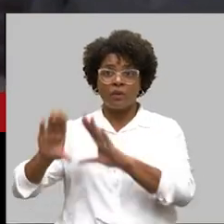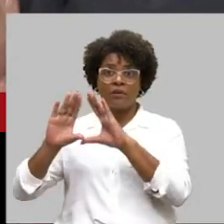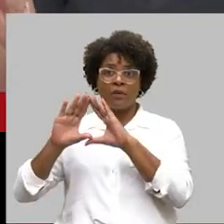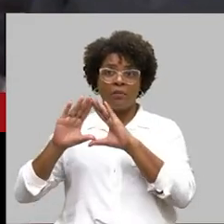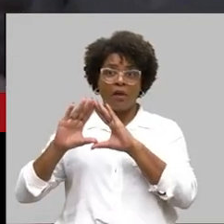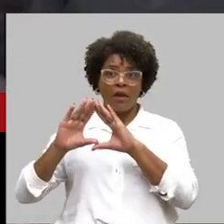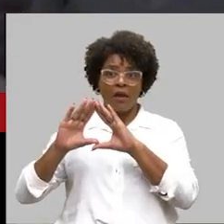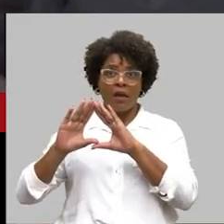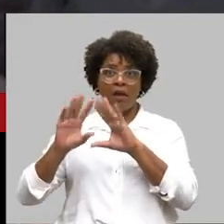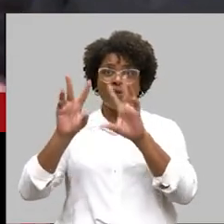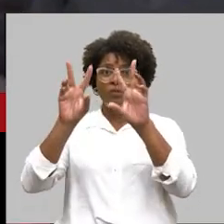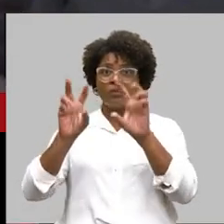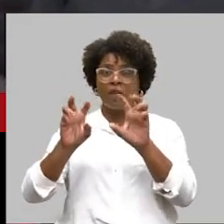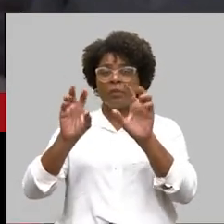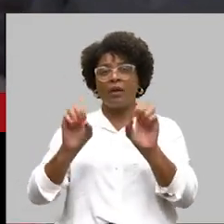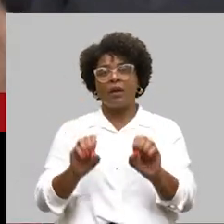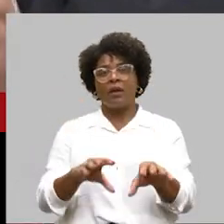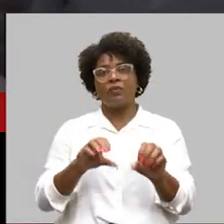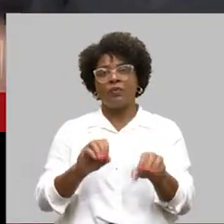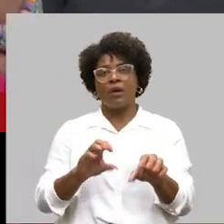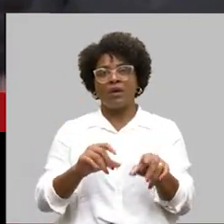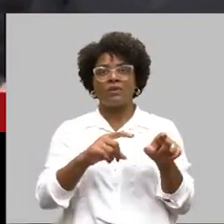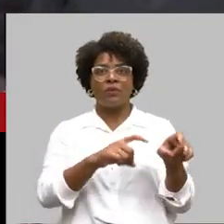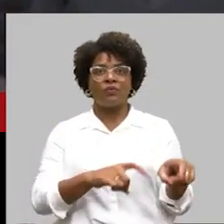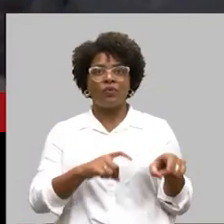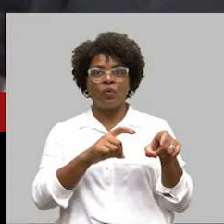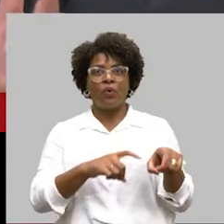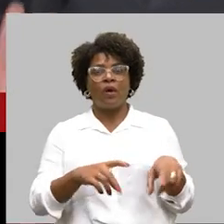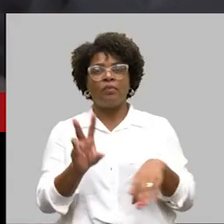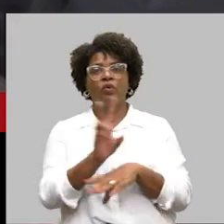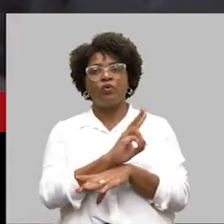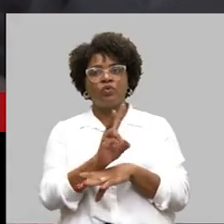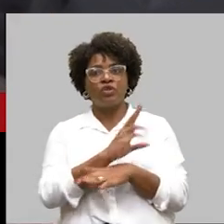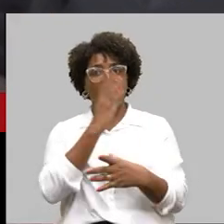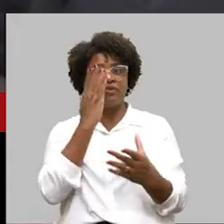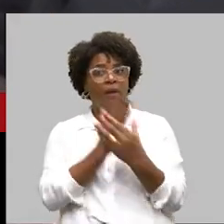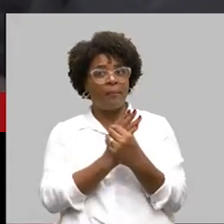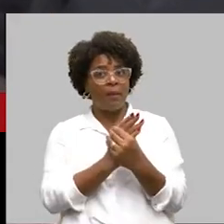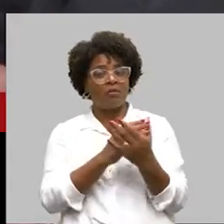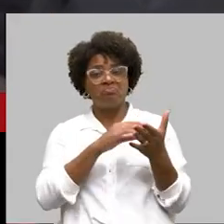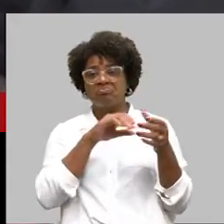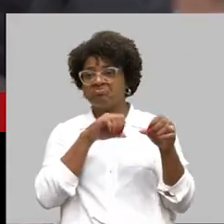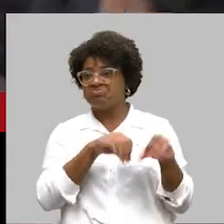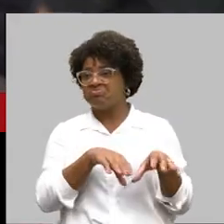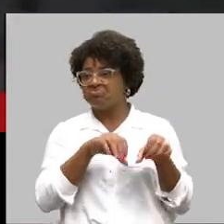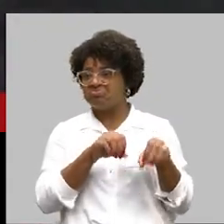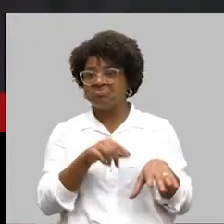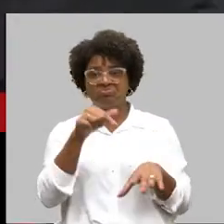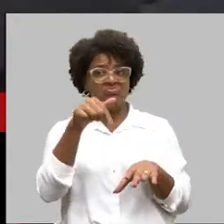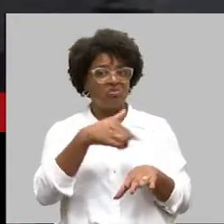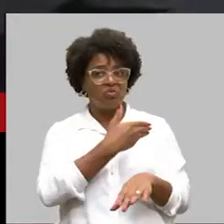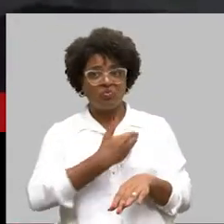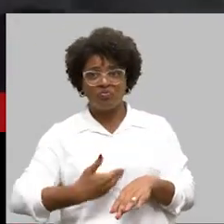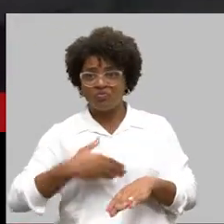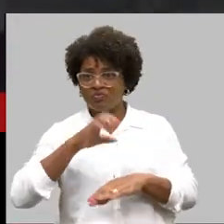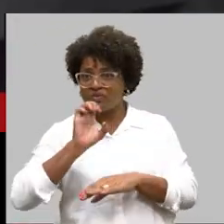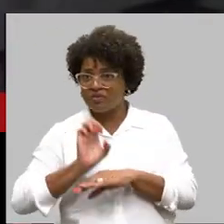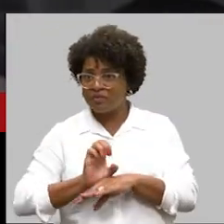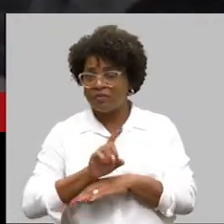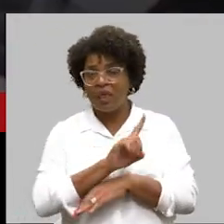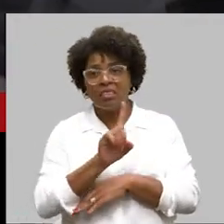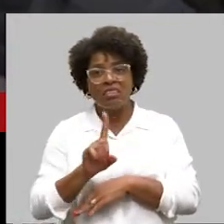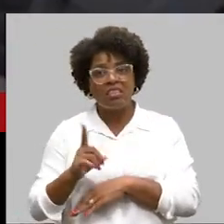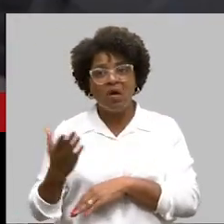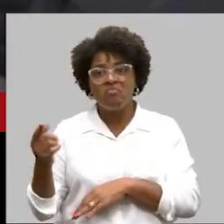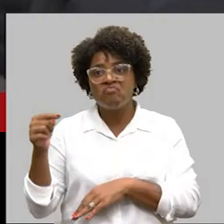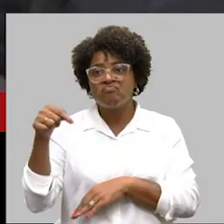sobre educação no campo e o chefe da pasta de Educação do Governo do Estado não apareceu e